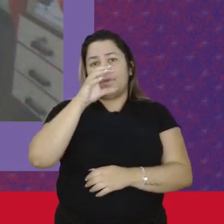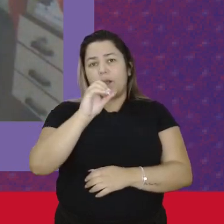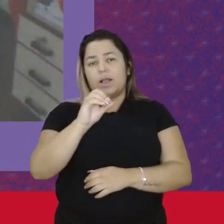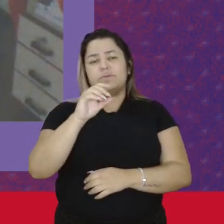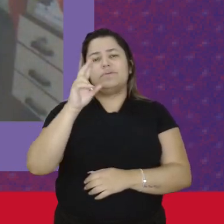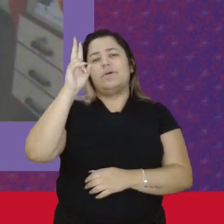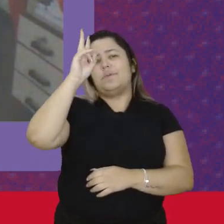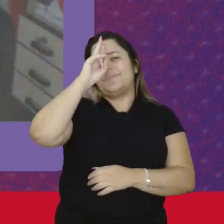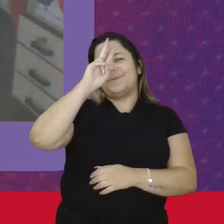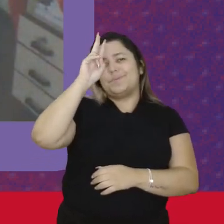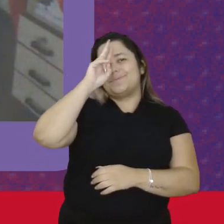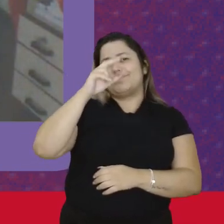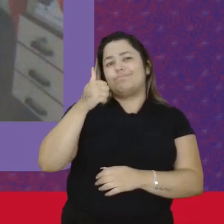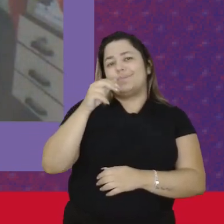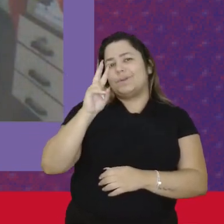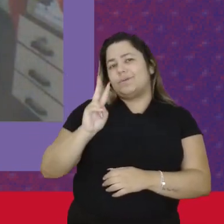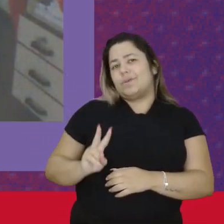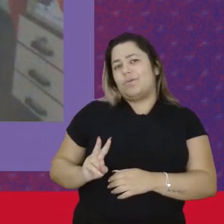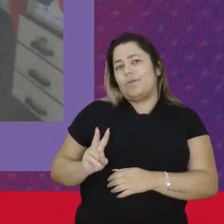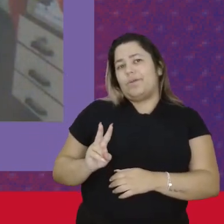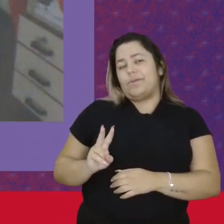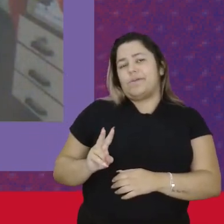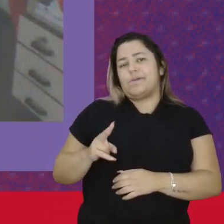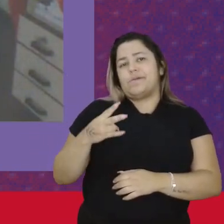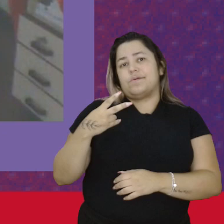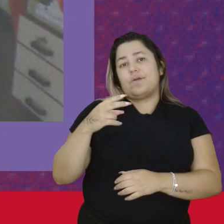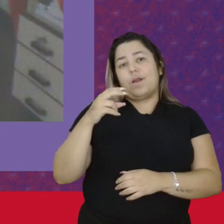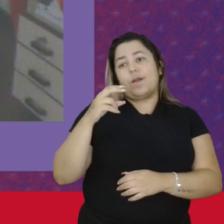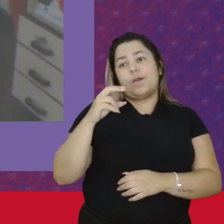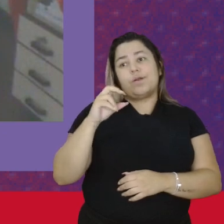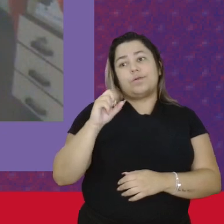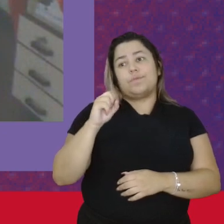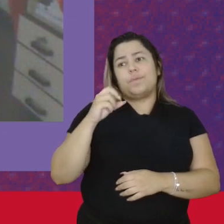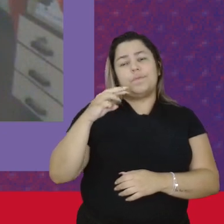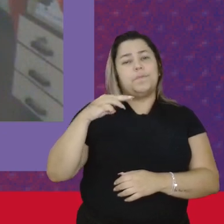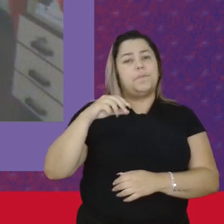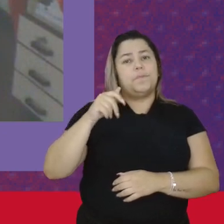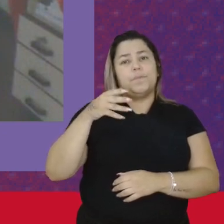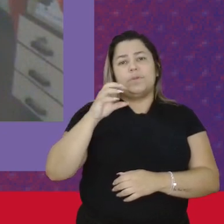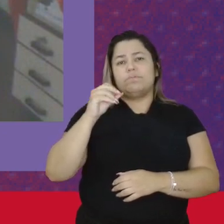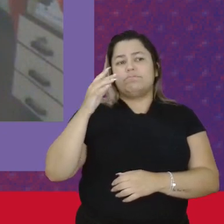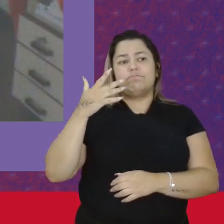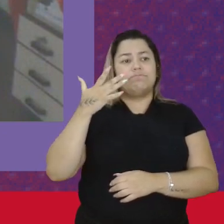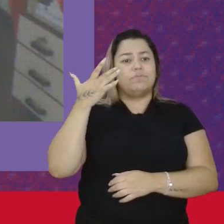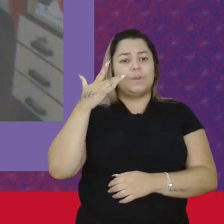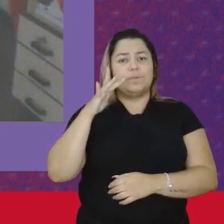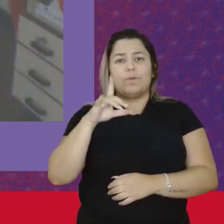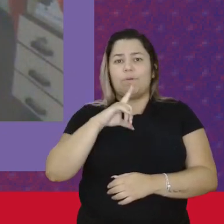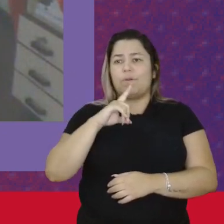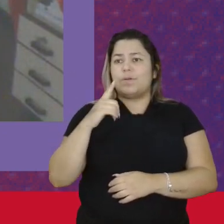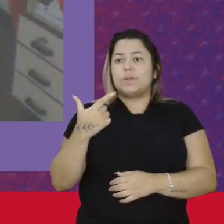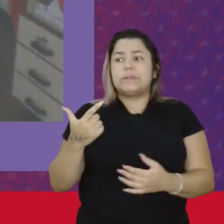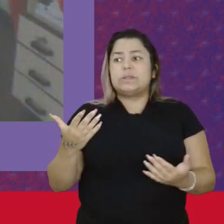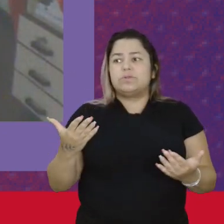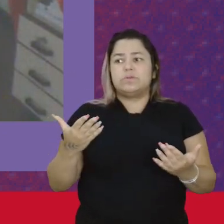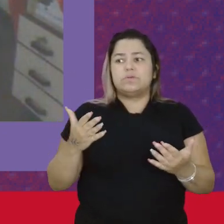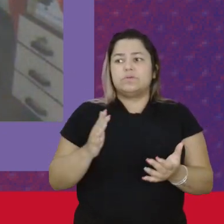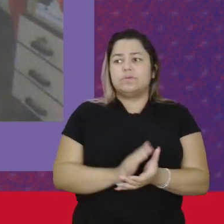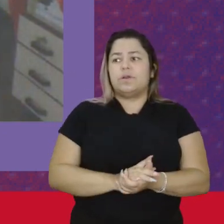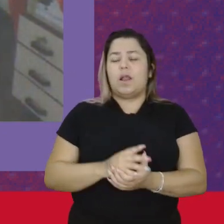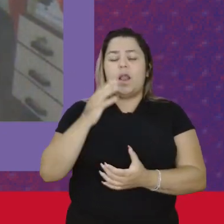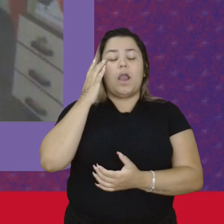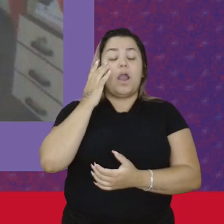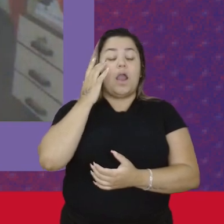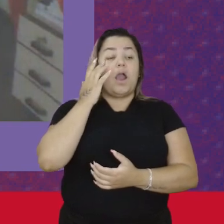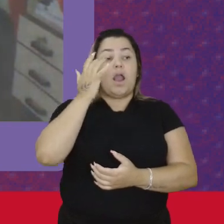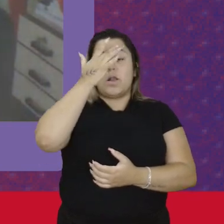lembro que a primeira vez que nós fomos discutir o 8 de março, a gente não sabia por que tinha o 8 de março. E aí alguém contou